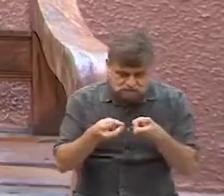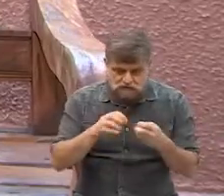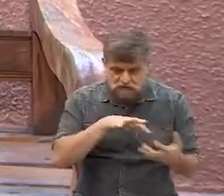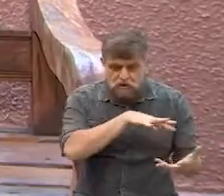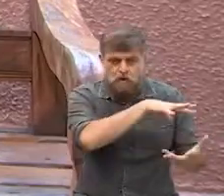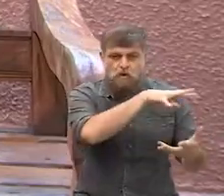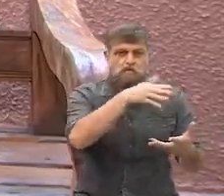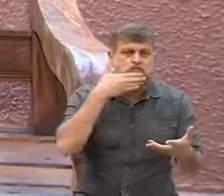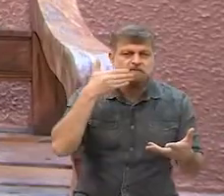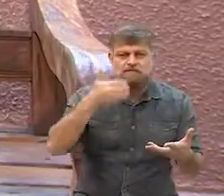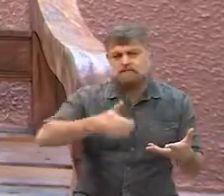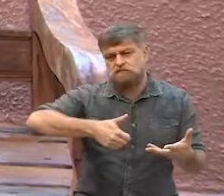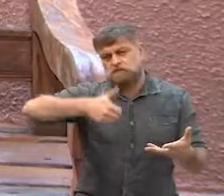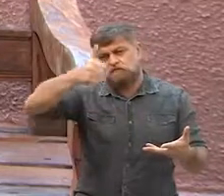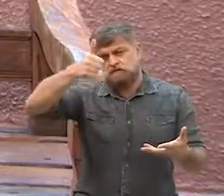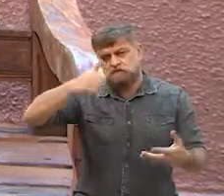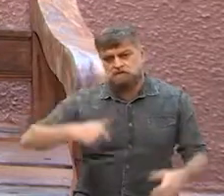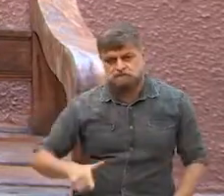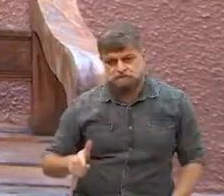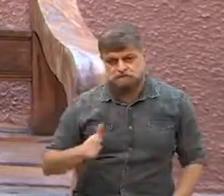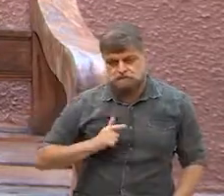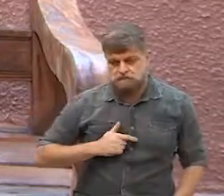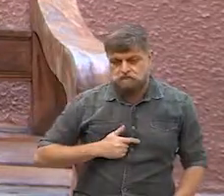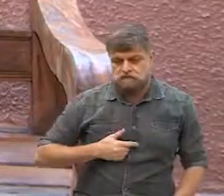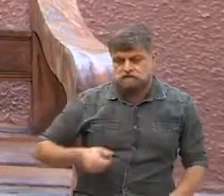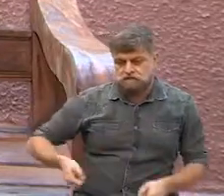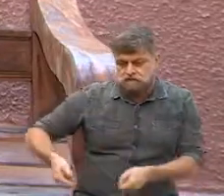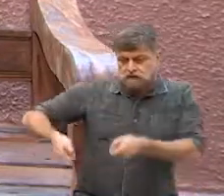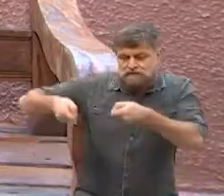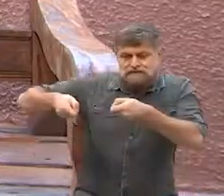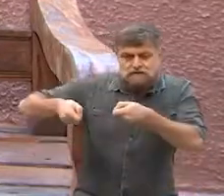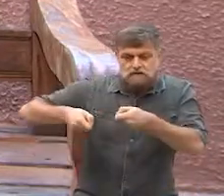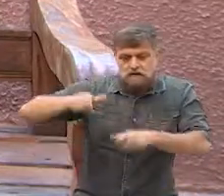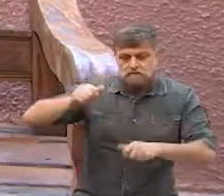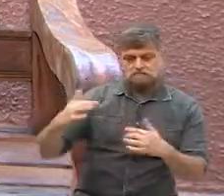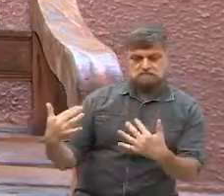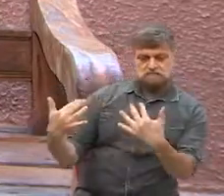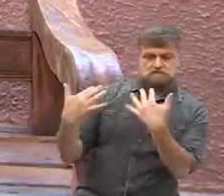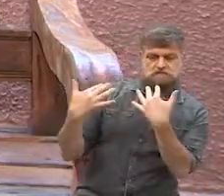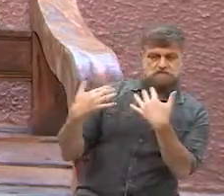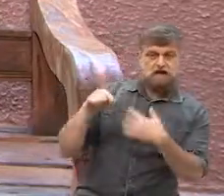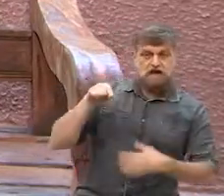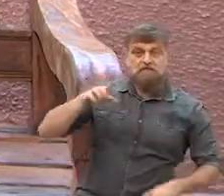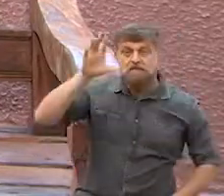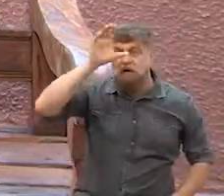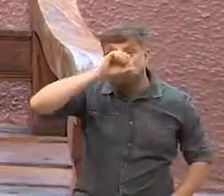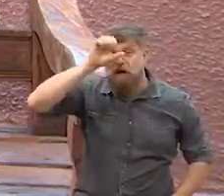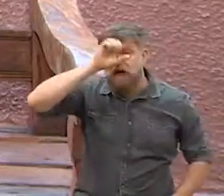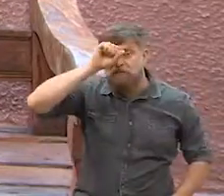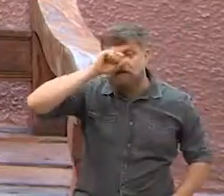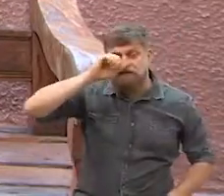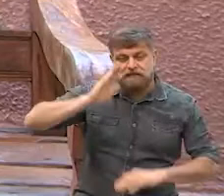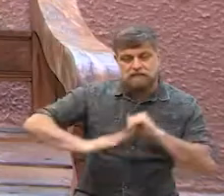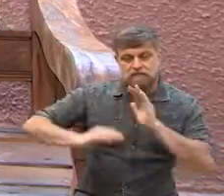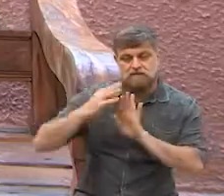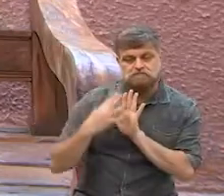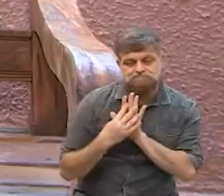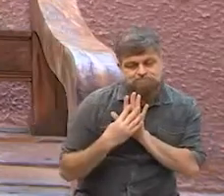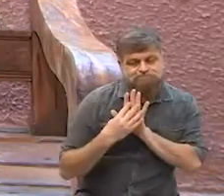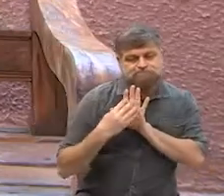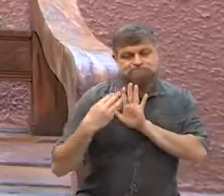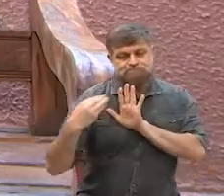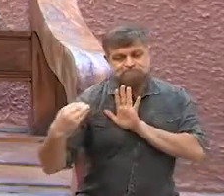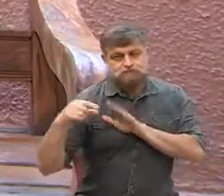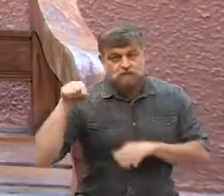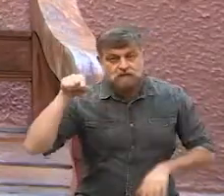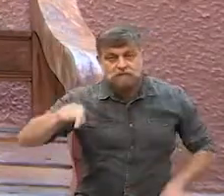lugar muito melhor. Quando você vai com uma eco bag no mercado, tem pessoas te olhando que vão aprender com aquele movimento seu e vão pensar